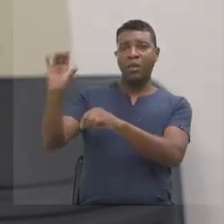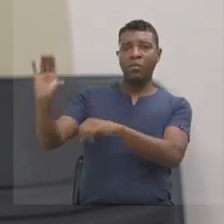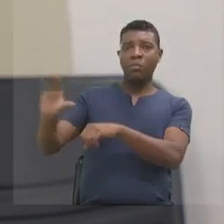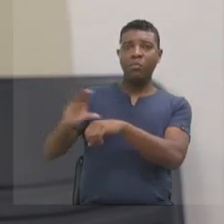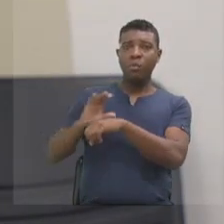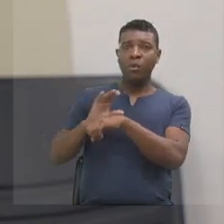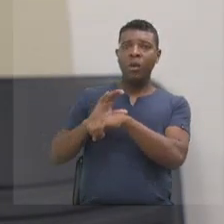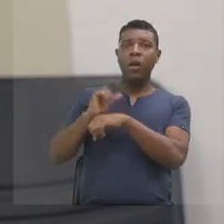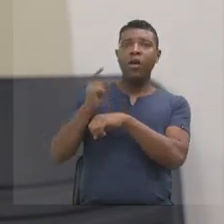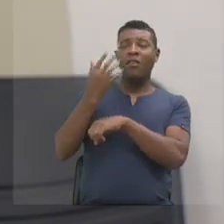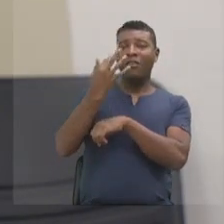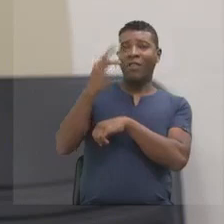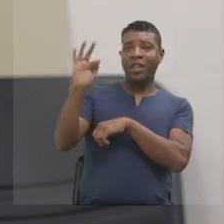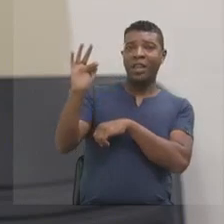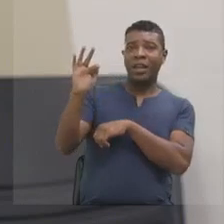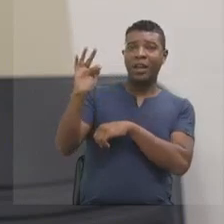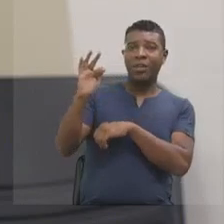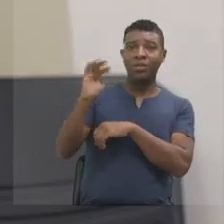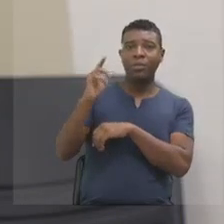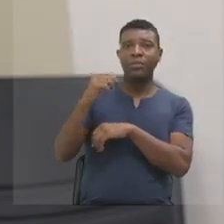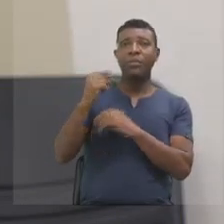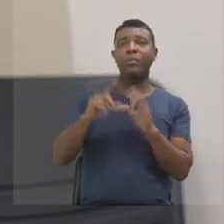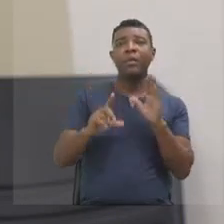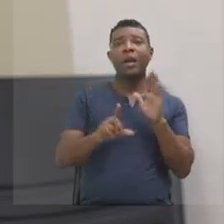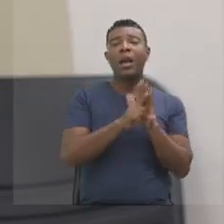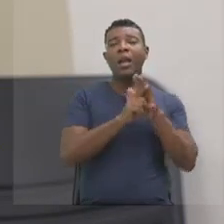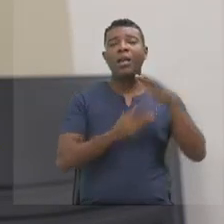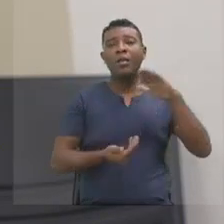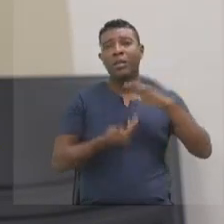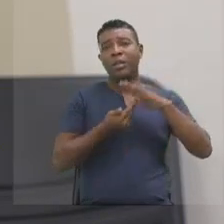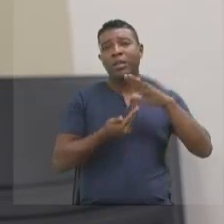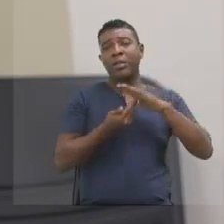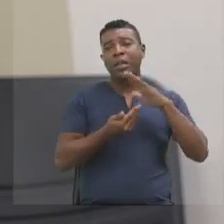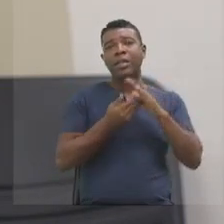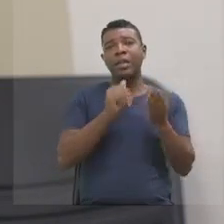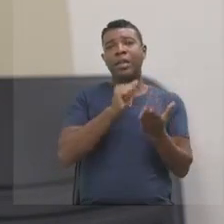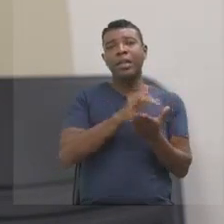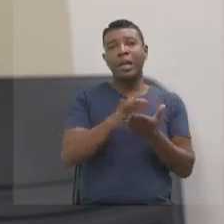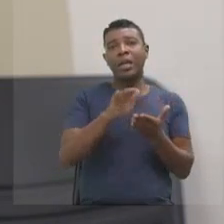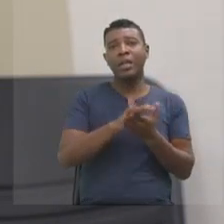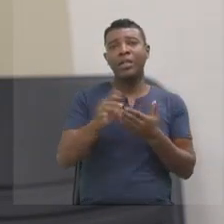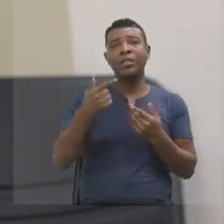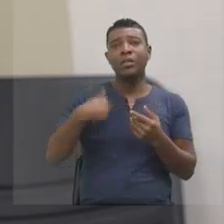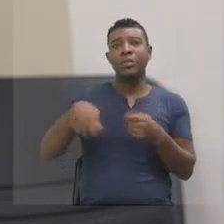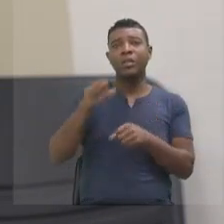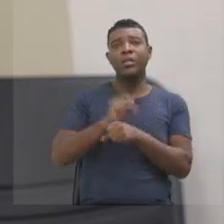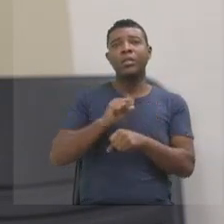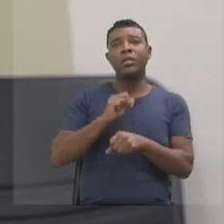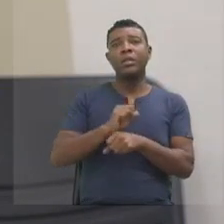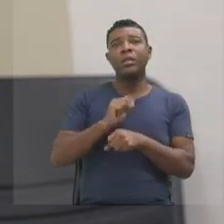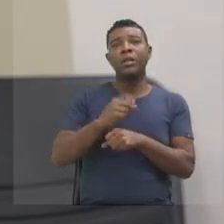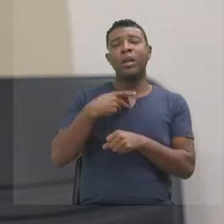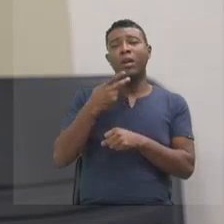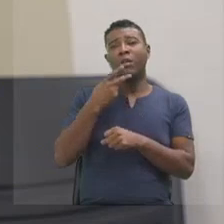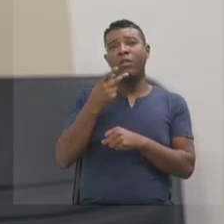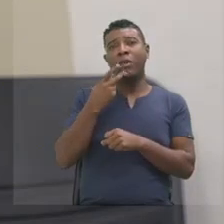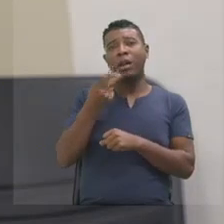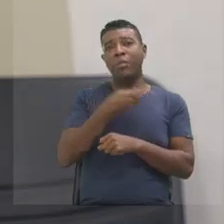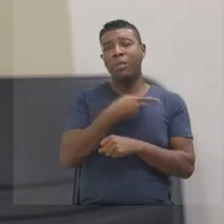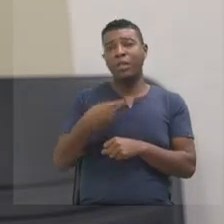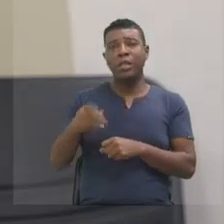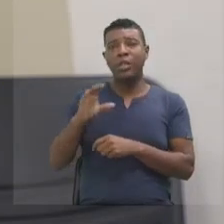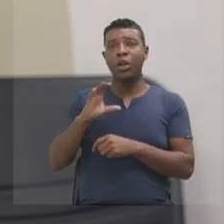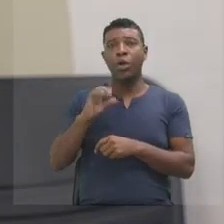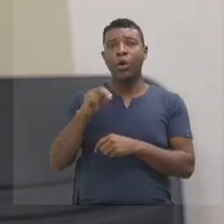pela lei de teto de gasto e pelo novo acabou fiscal a expectativa aí eu falo como presidente do conaz a